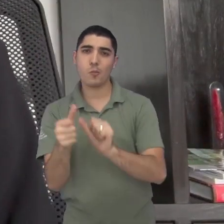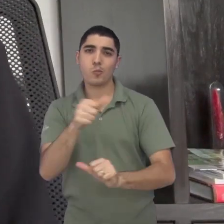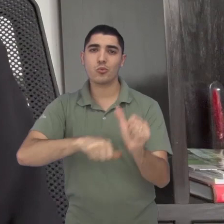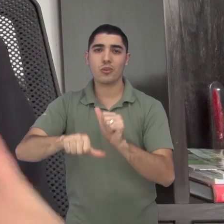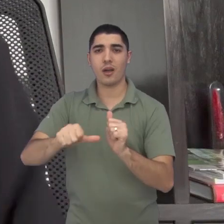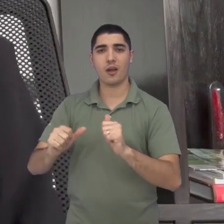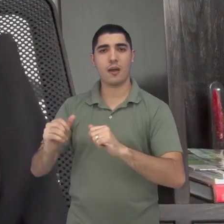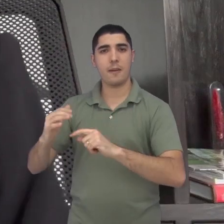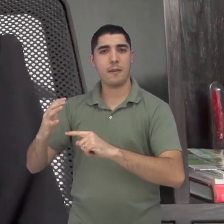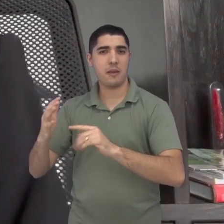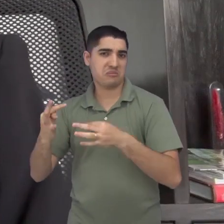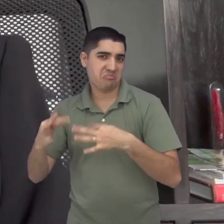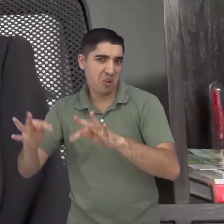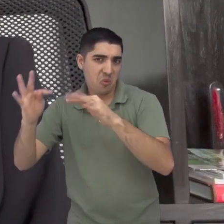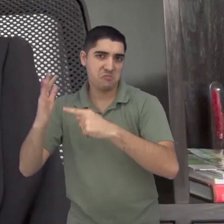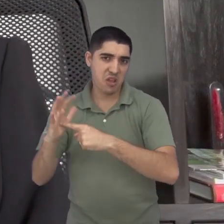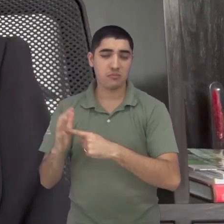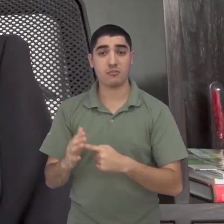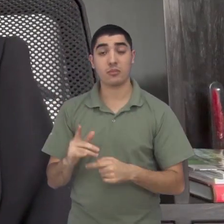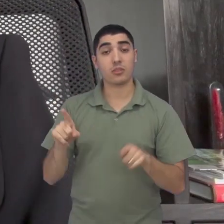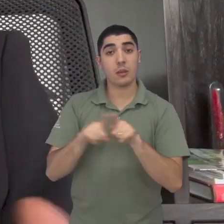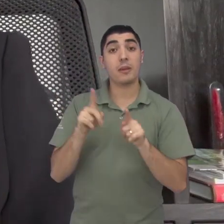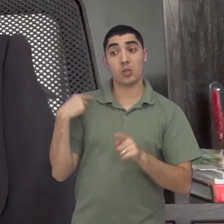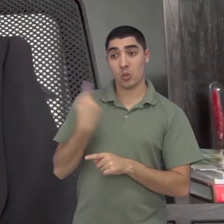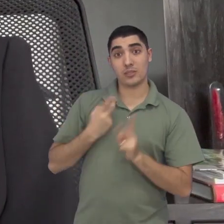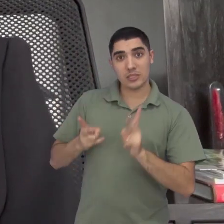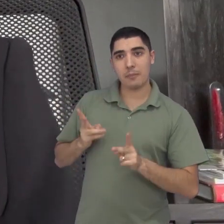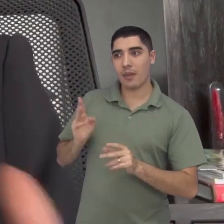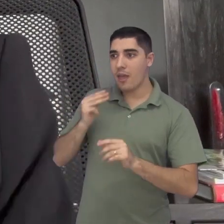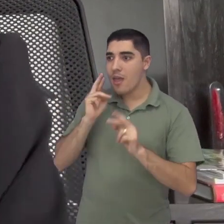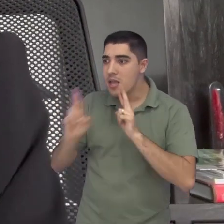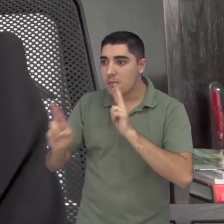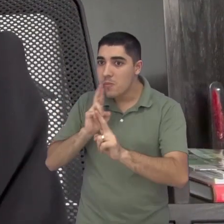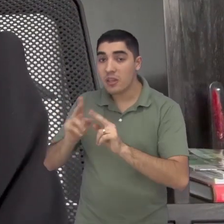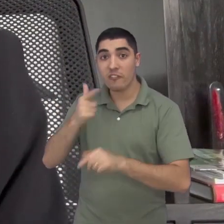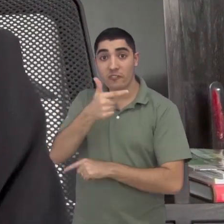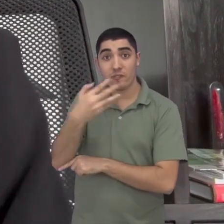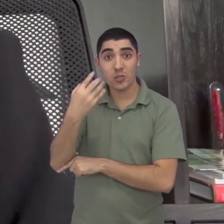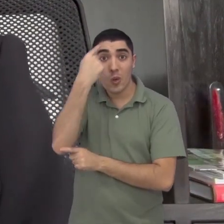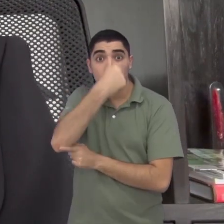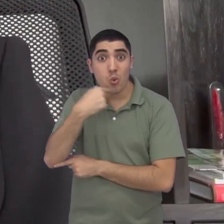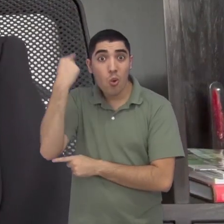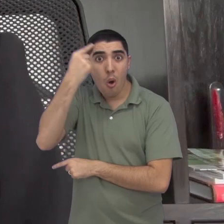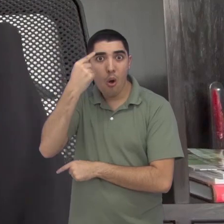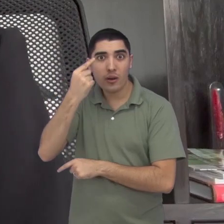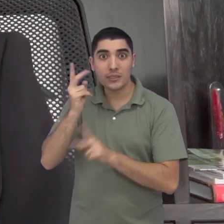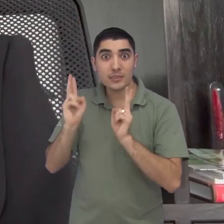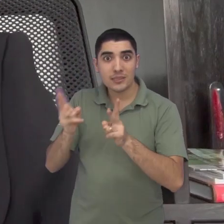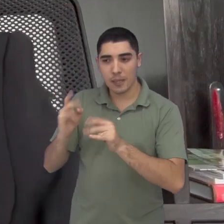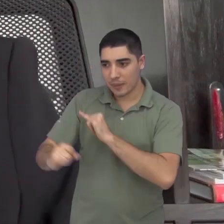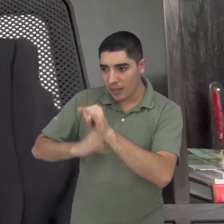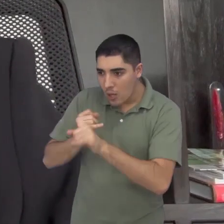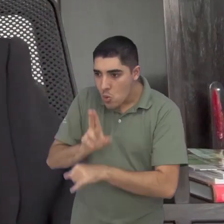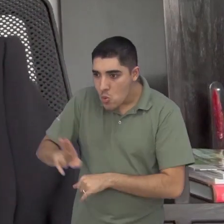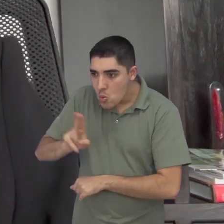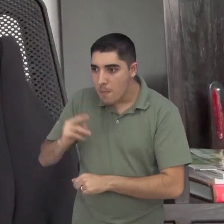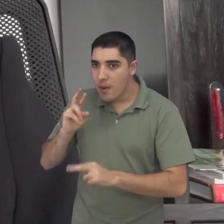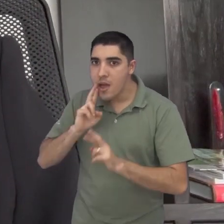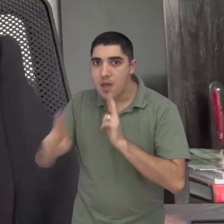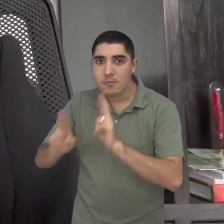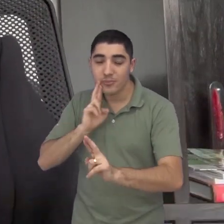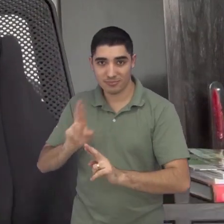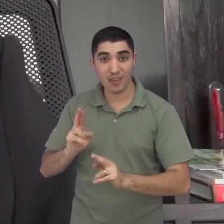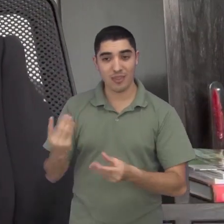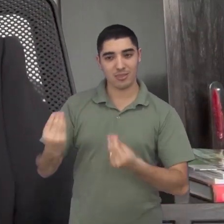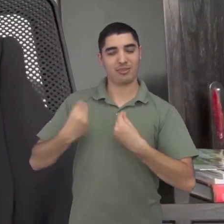às notificações, né? Estar 24 horas conectado, o que no final traz uma sobrecarga, traz ansiedade e cansaço. Então,